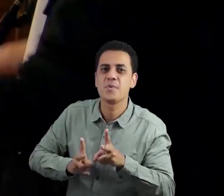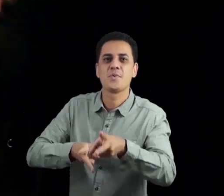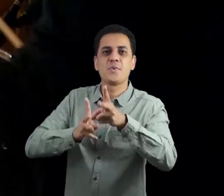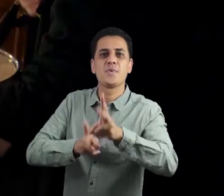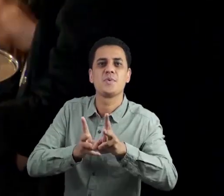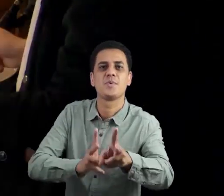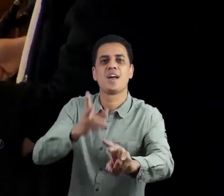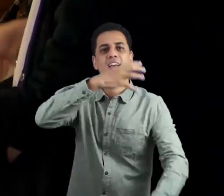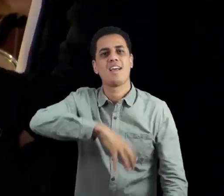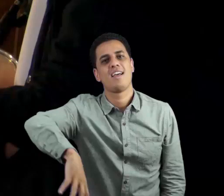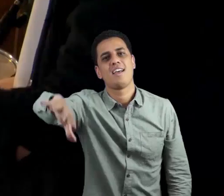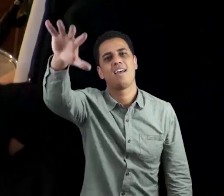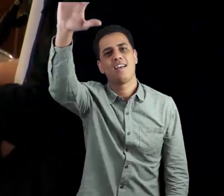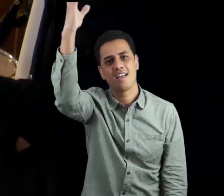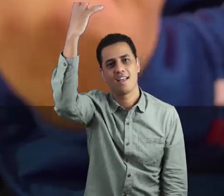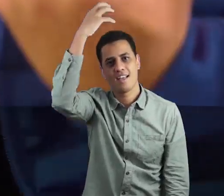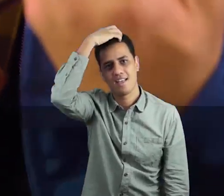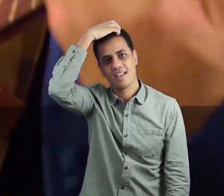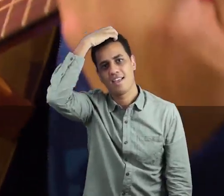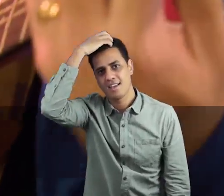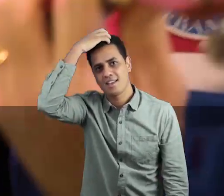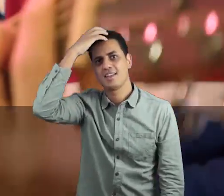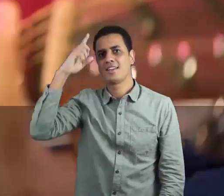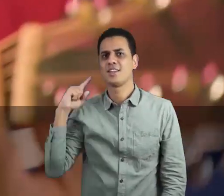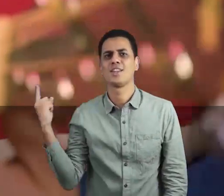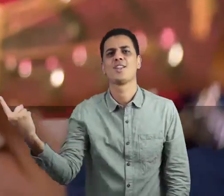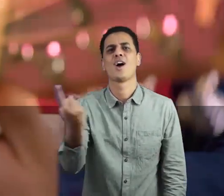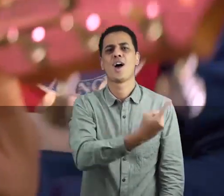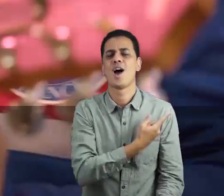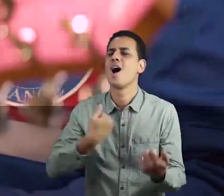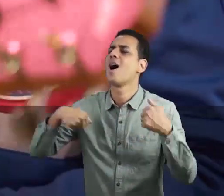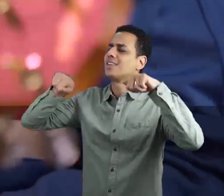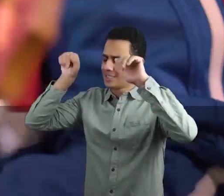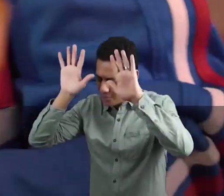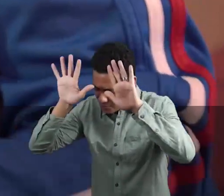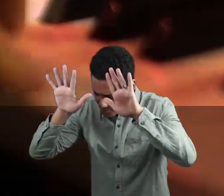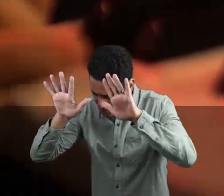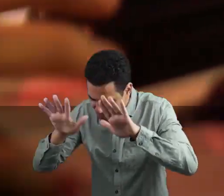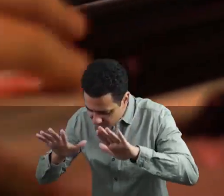Invencível reinando está.